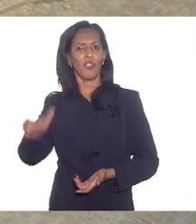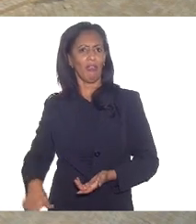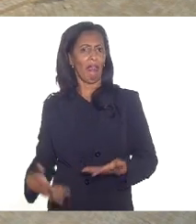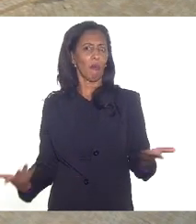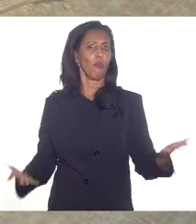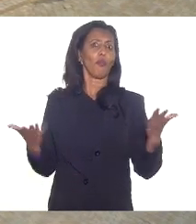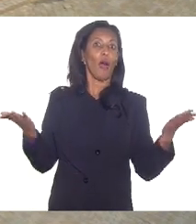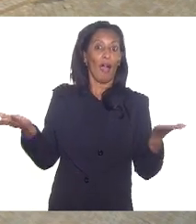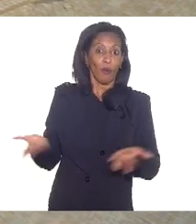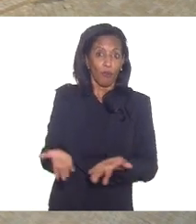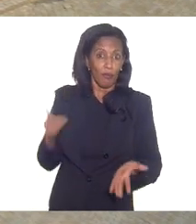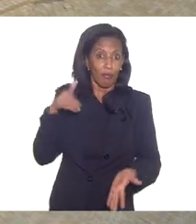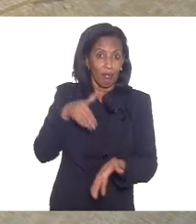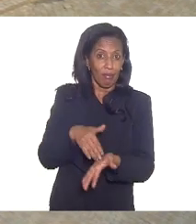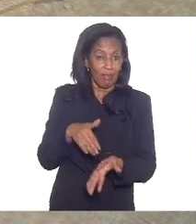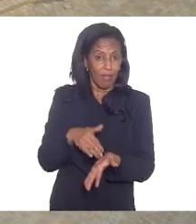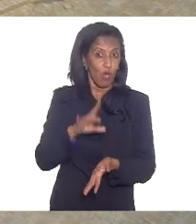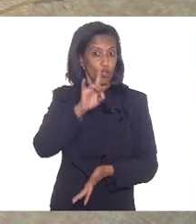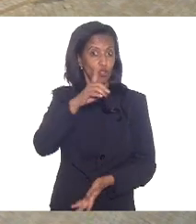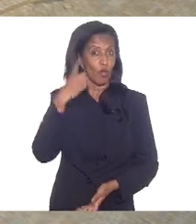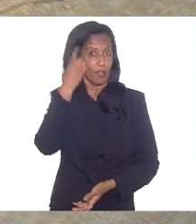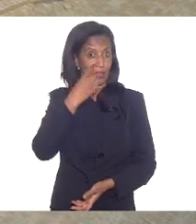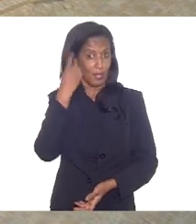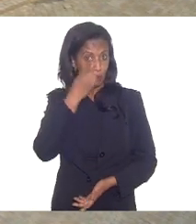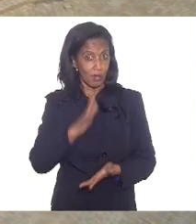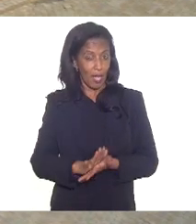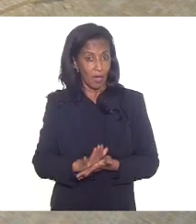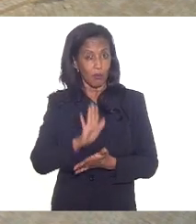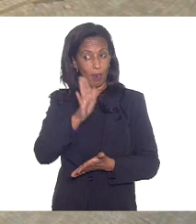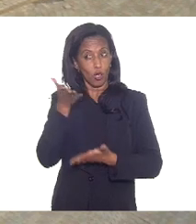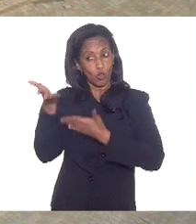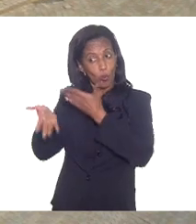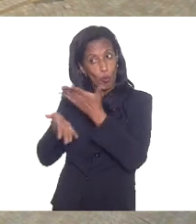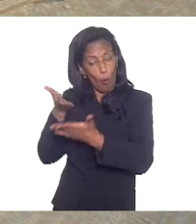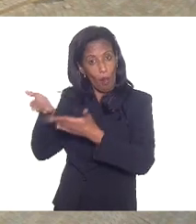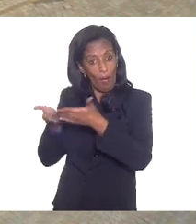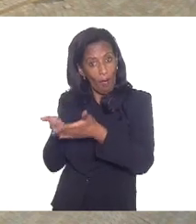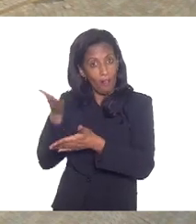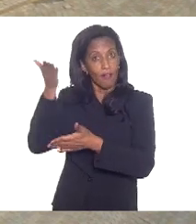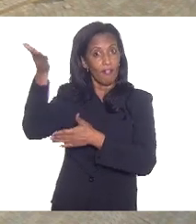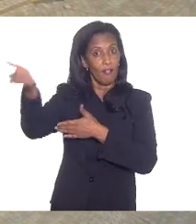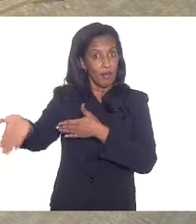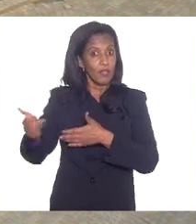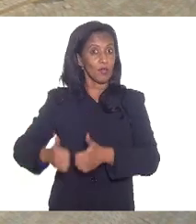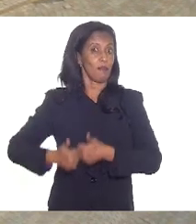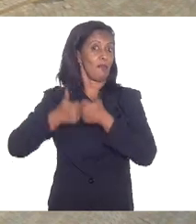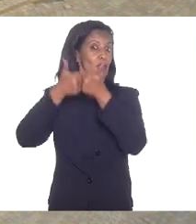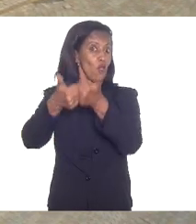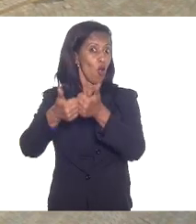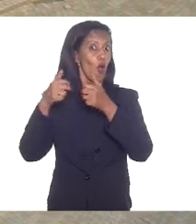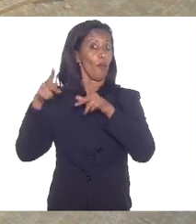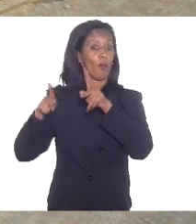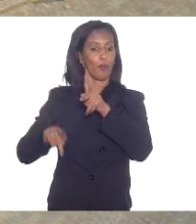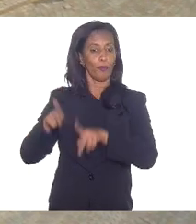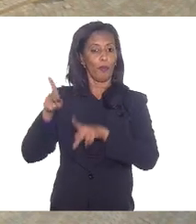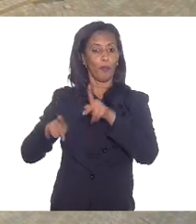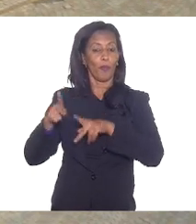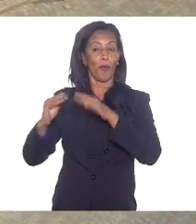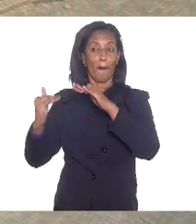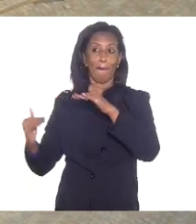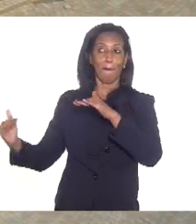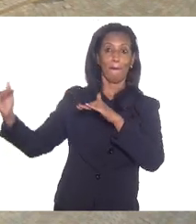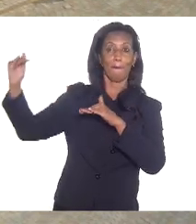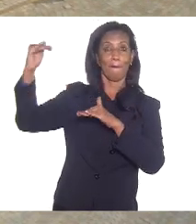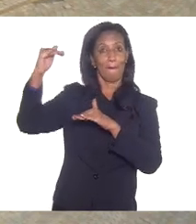enquanto é deputado, mas nós estamos cuidando de um avanço melhor, porque o povo quer ele mais